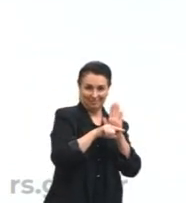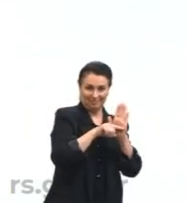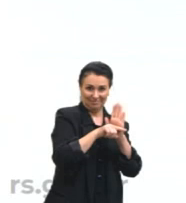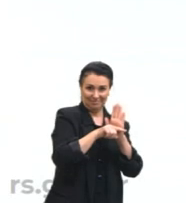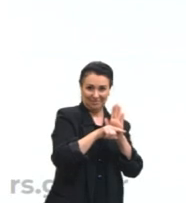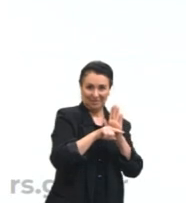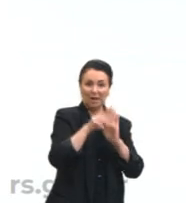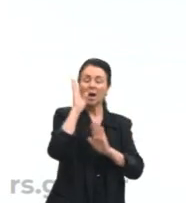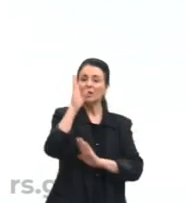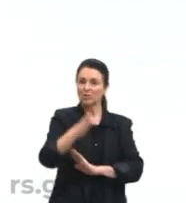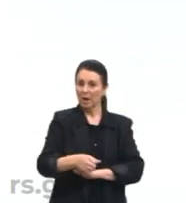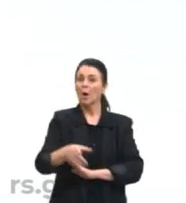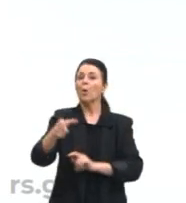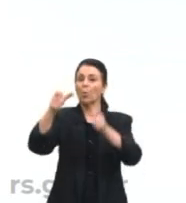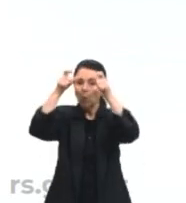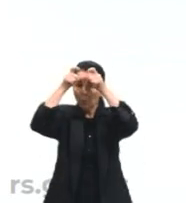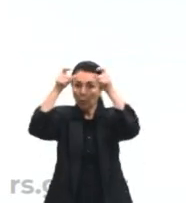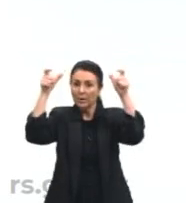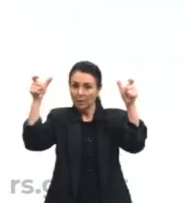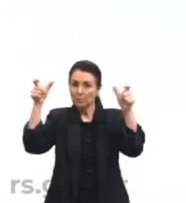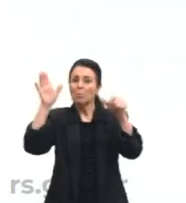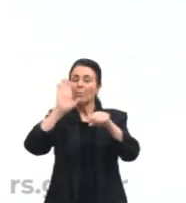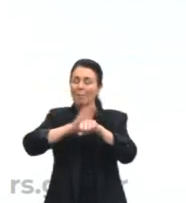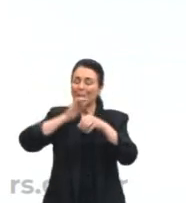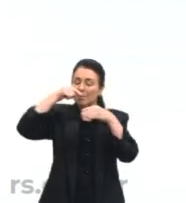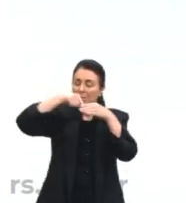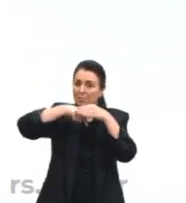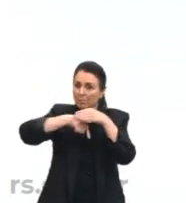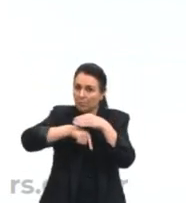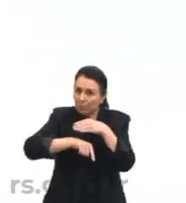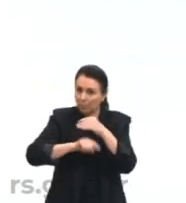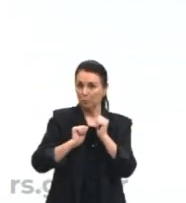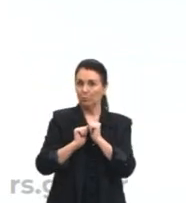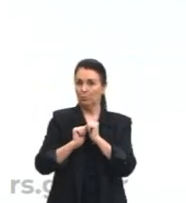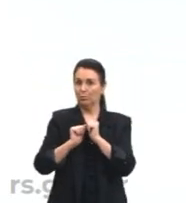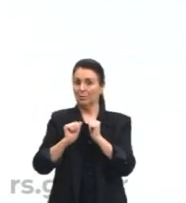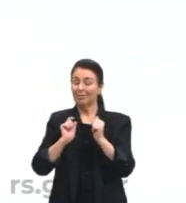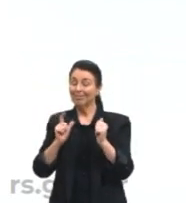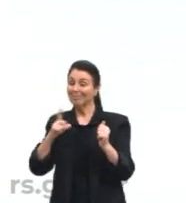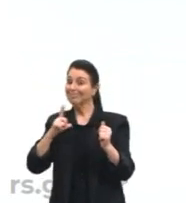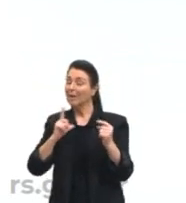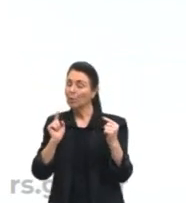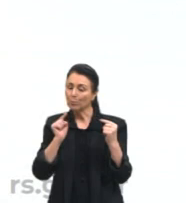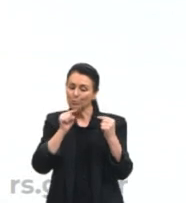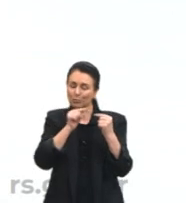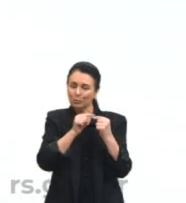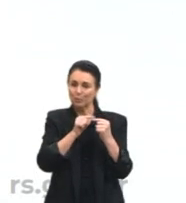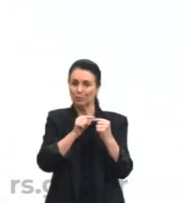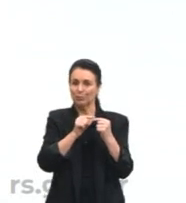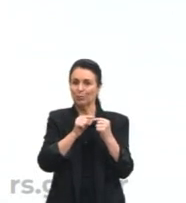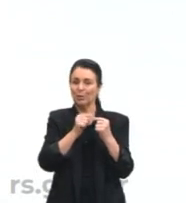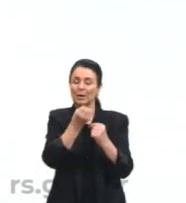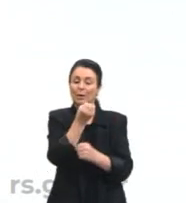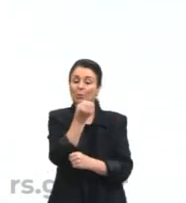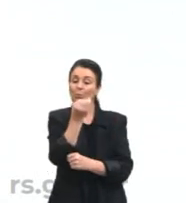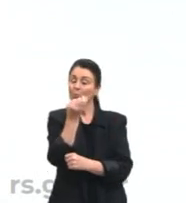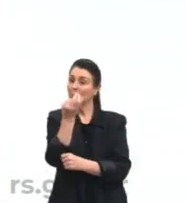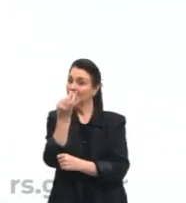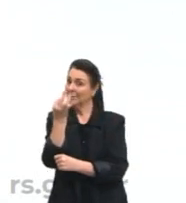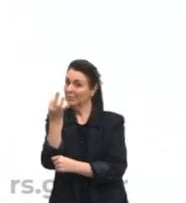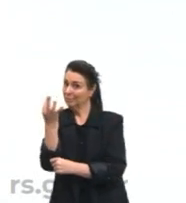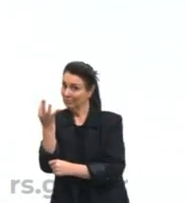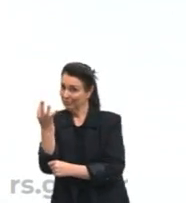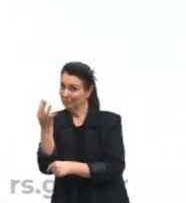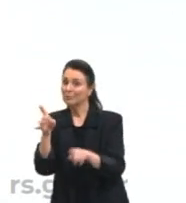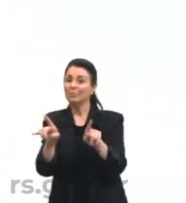já é um conhecimento bem mais elaborado é o conhecimento objetivo ele é quantitativo né ele